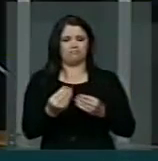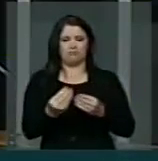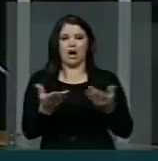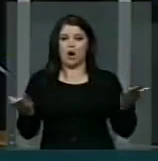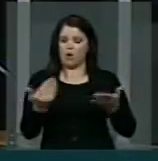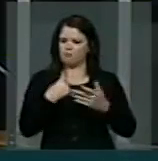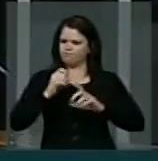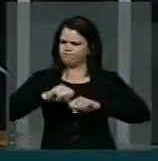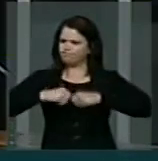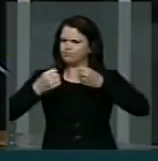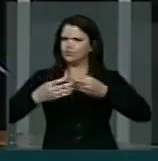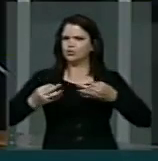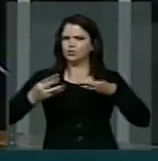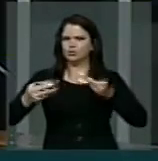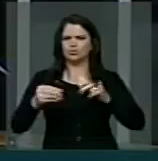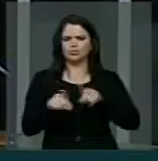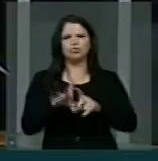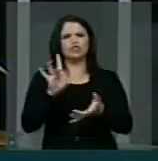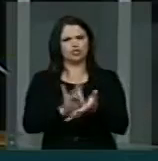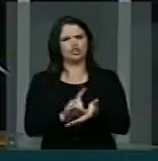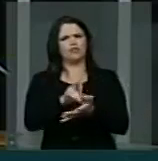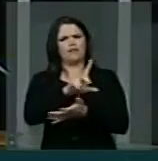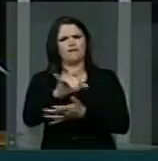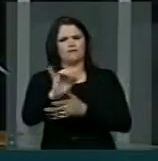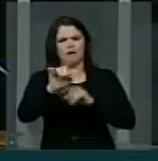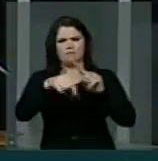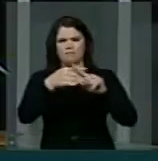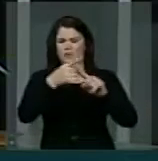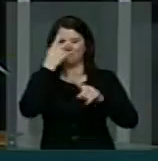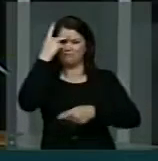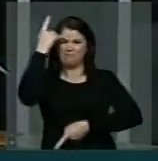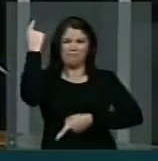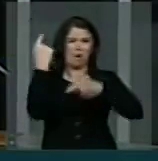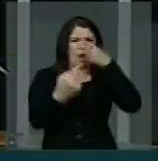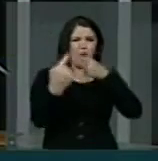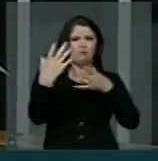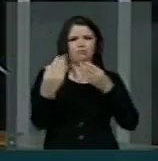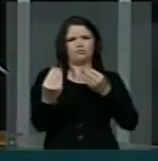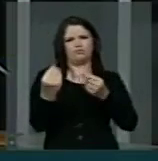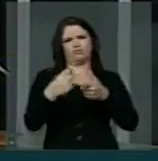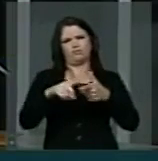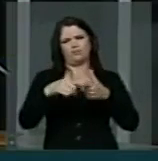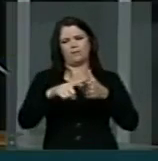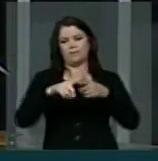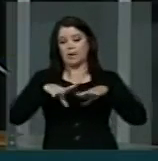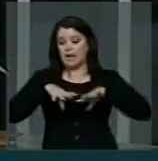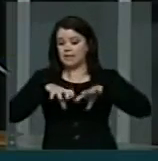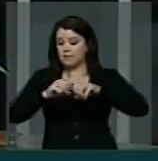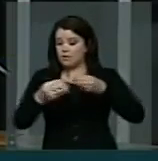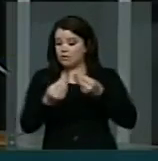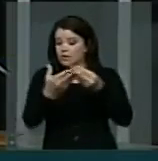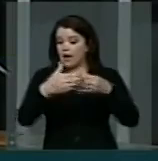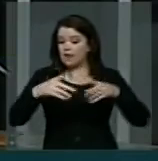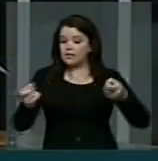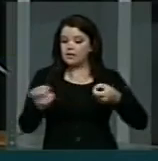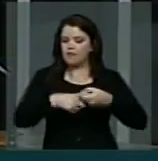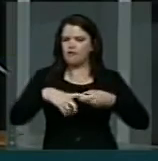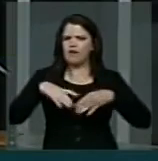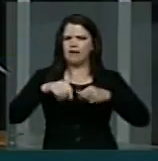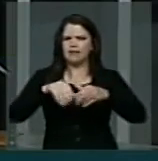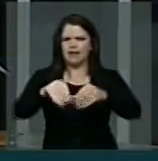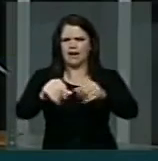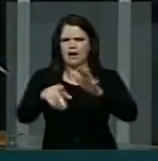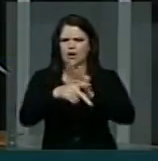1988. Com certeza, sobraram os mais conflituosos. A demarcação e a homologação das terras indígenas,